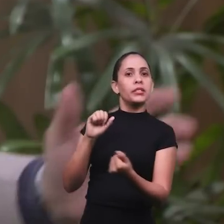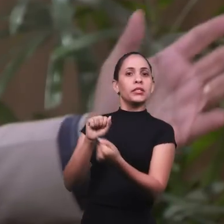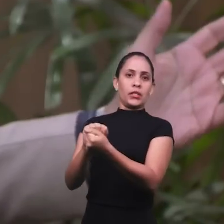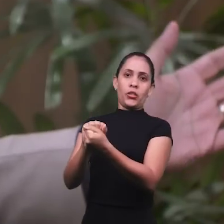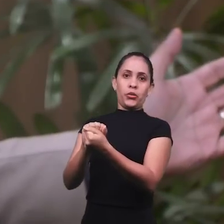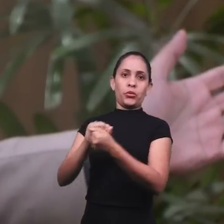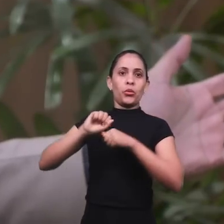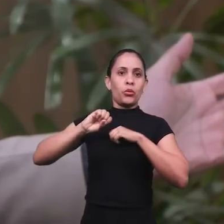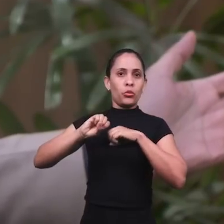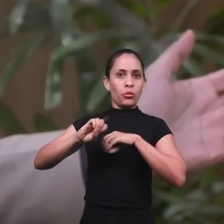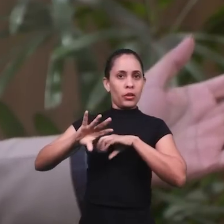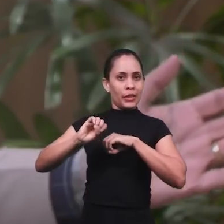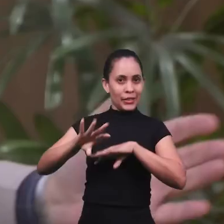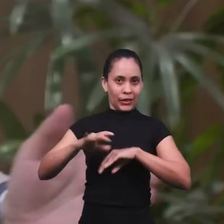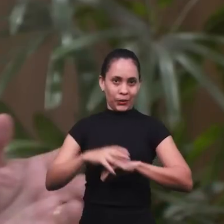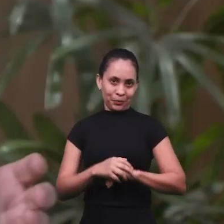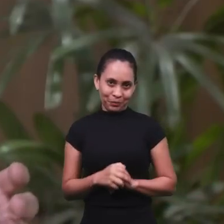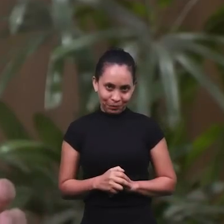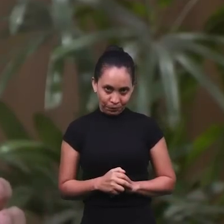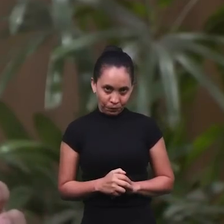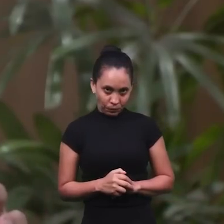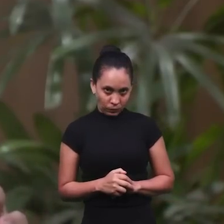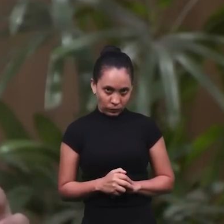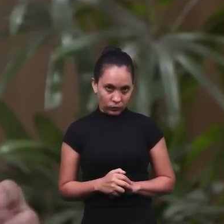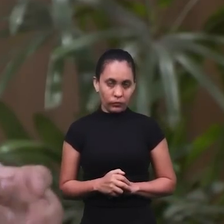juntos, né? O ensino de Deuteronômio.